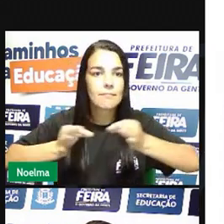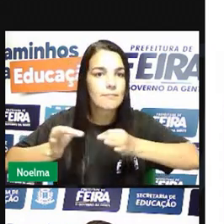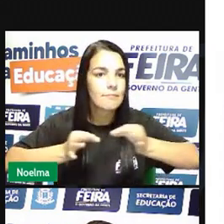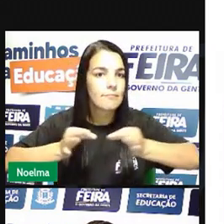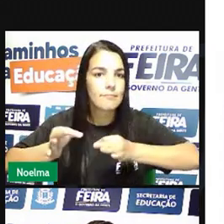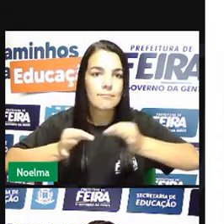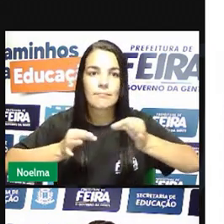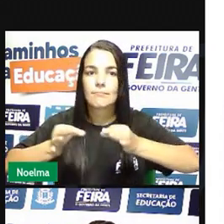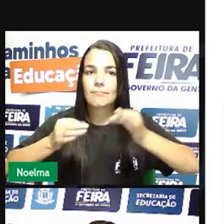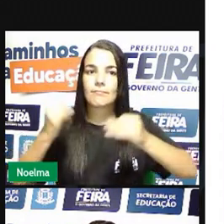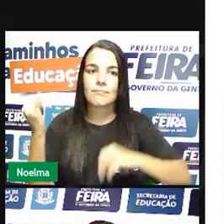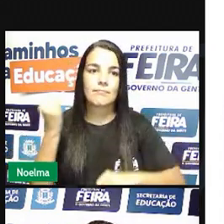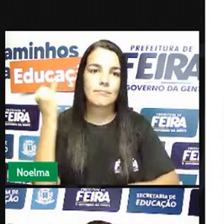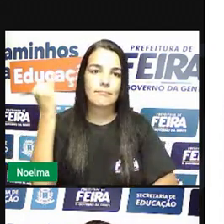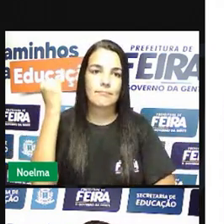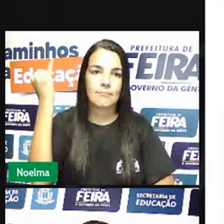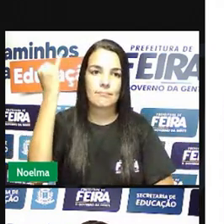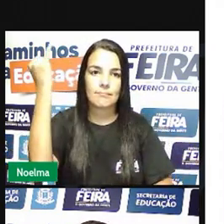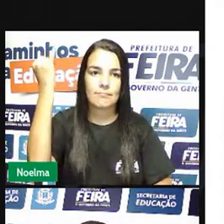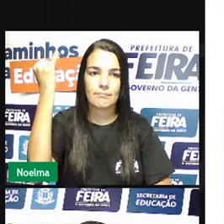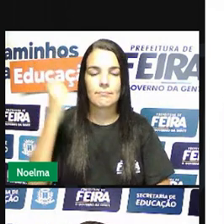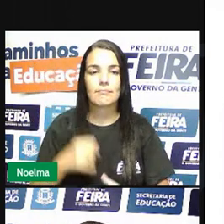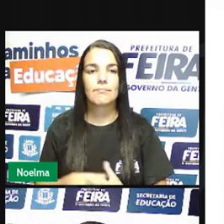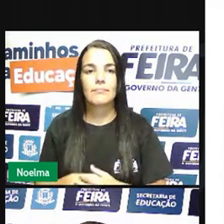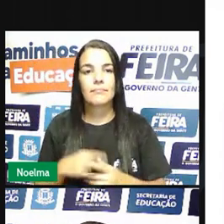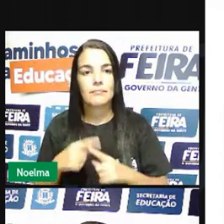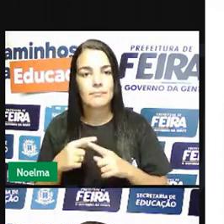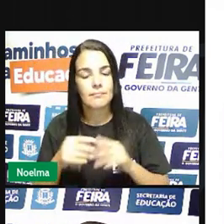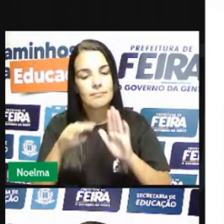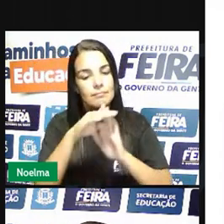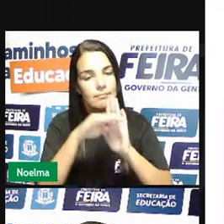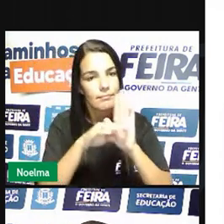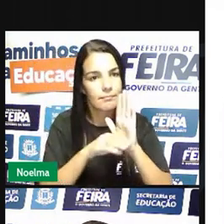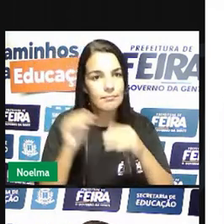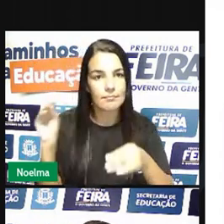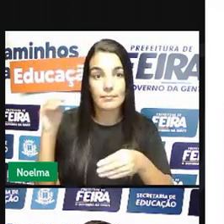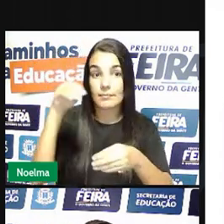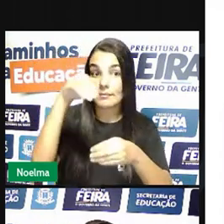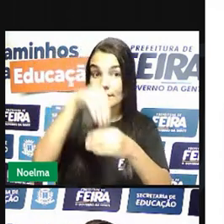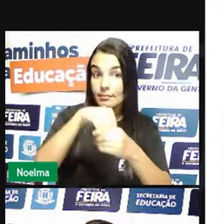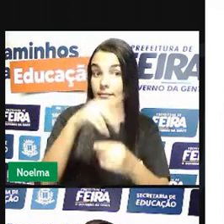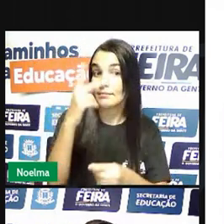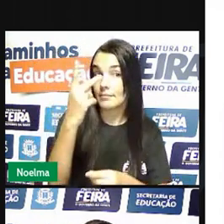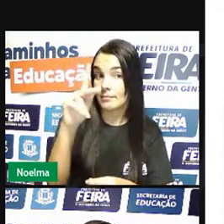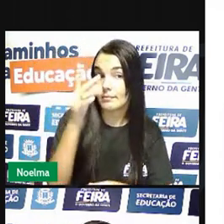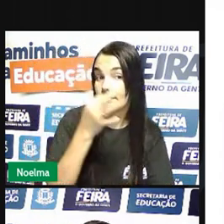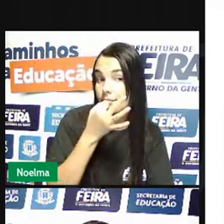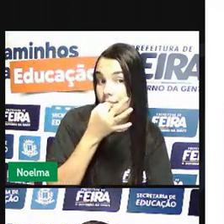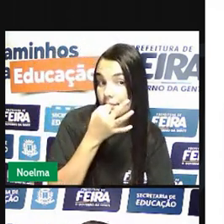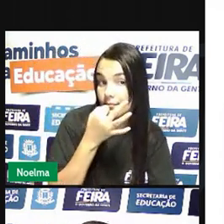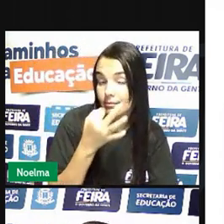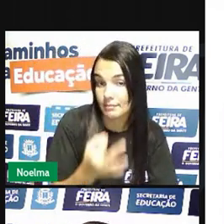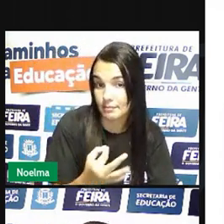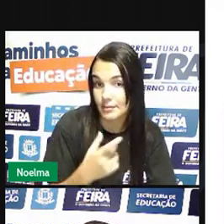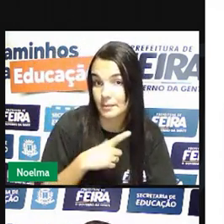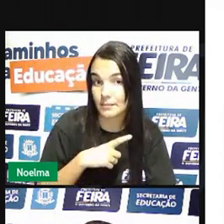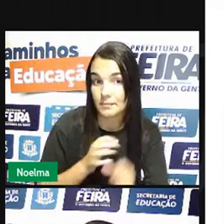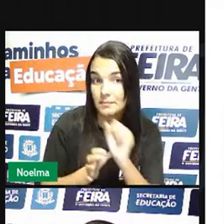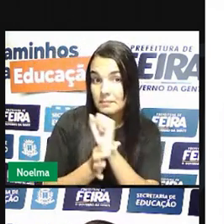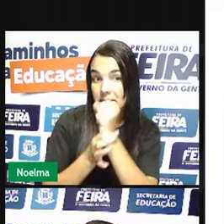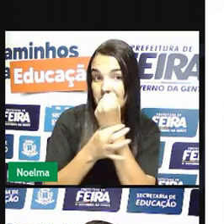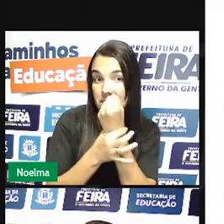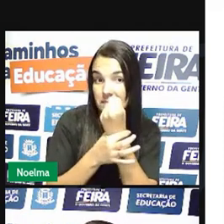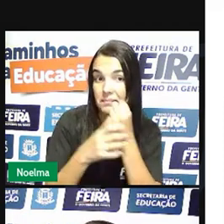desenvolvimento que você vai começar a colocar ali em prática os seus argumentos para defender